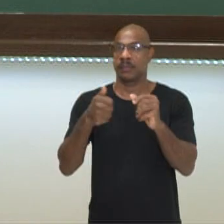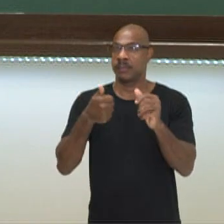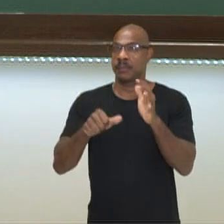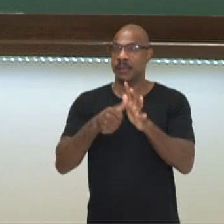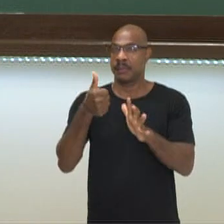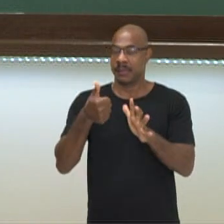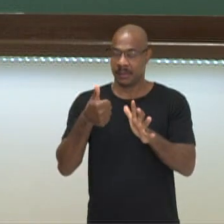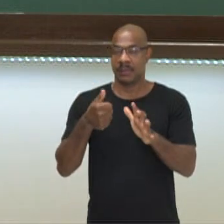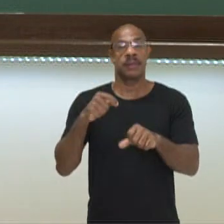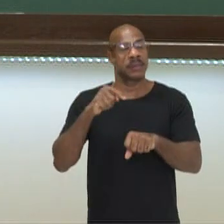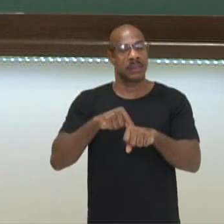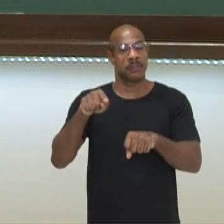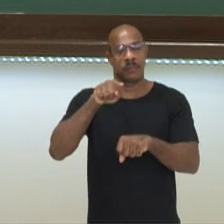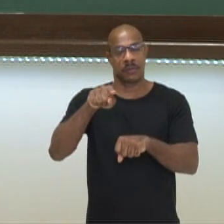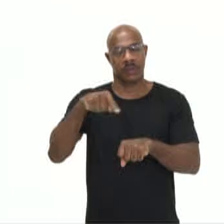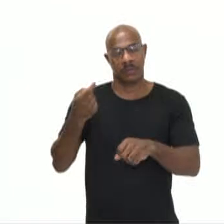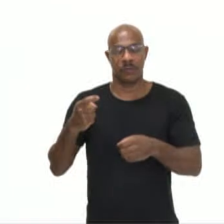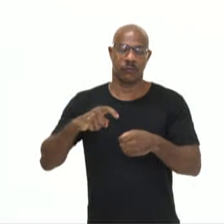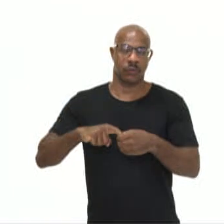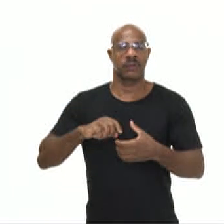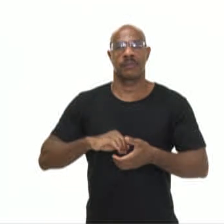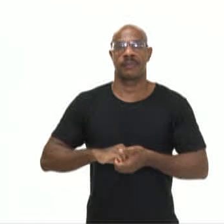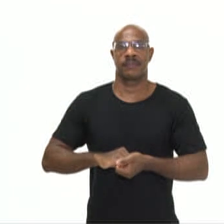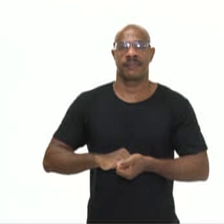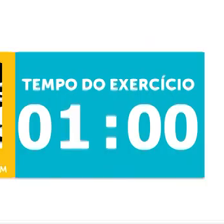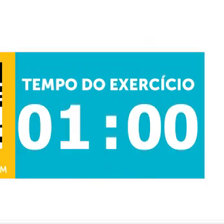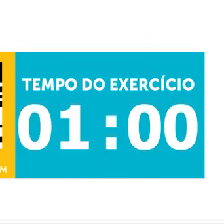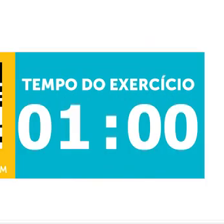parênteses. Tempo para vocês e a gente já volta.